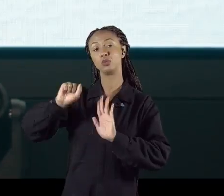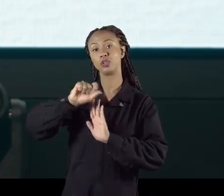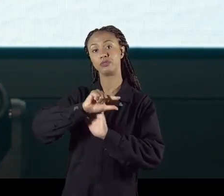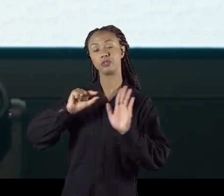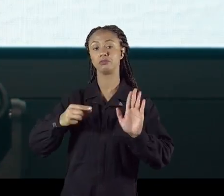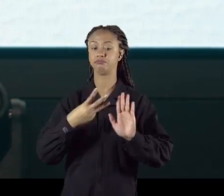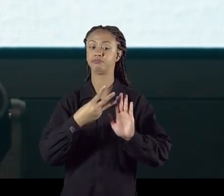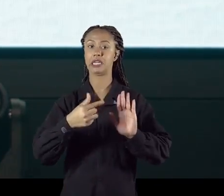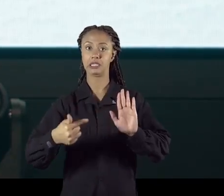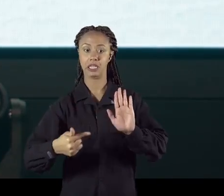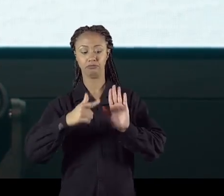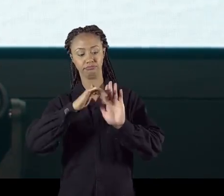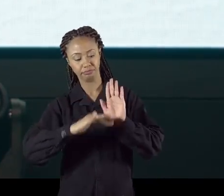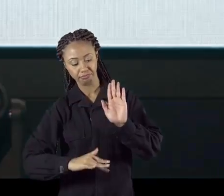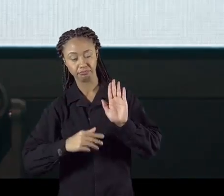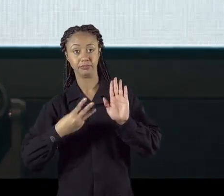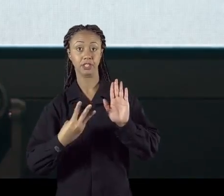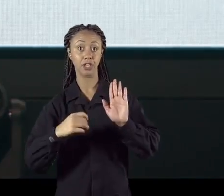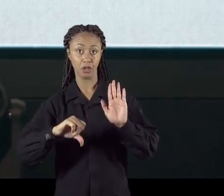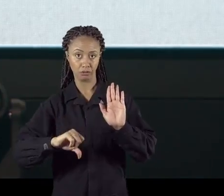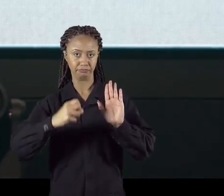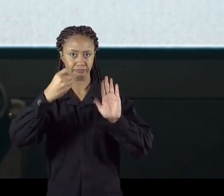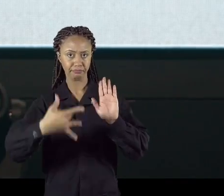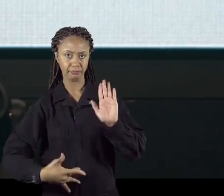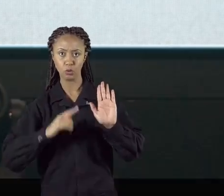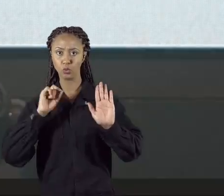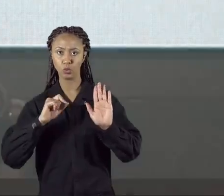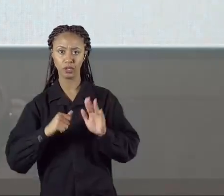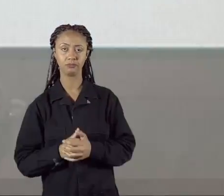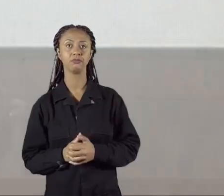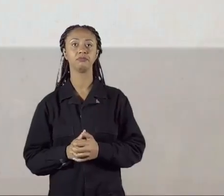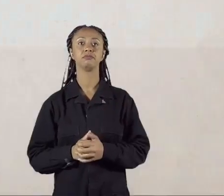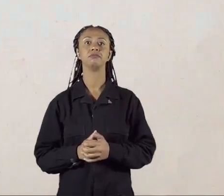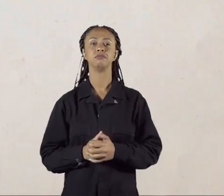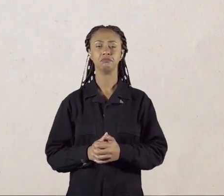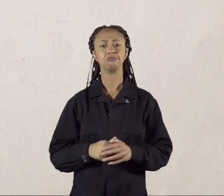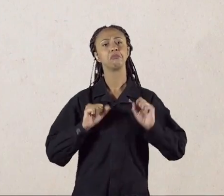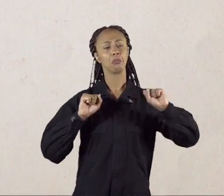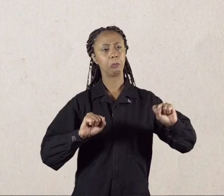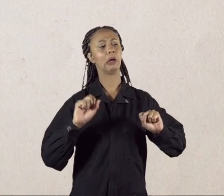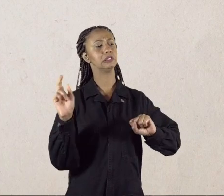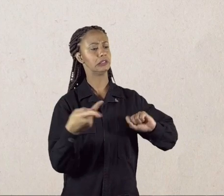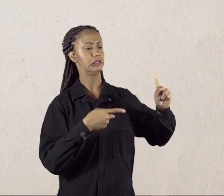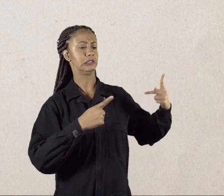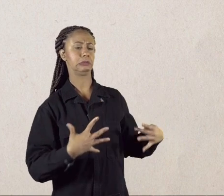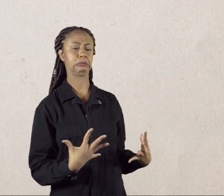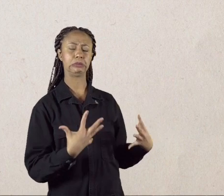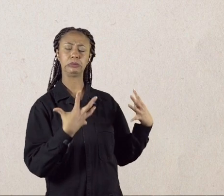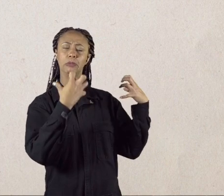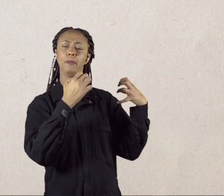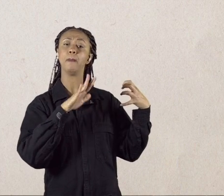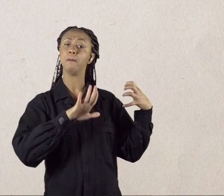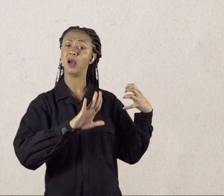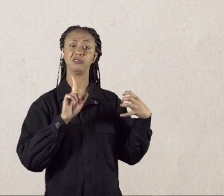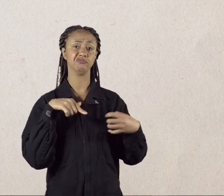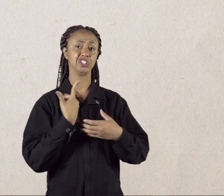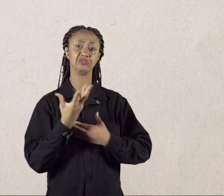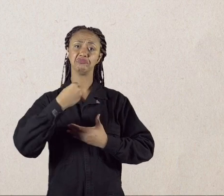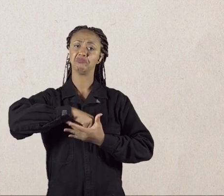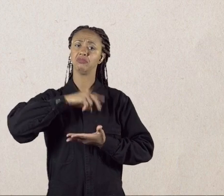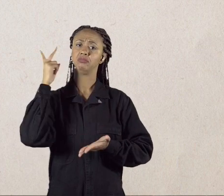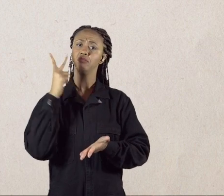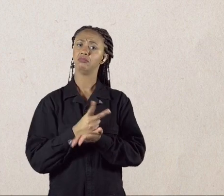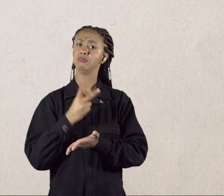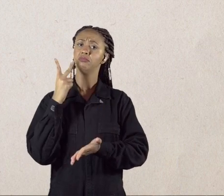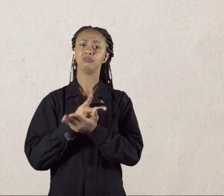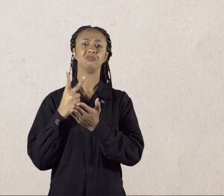39 diz assim em todas essas coisas porém nós somos mais do que vencedores diga